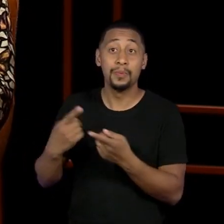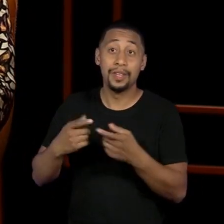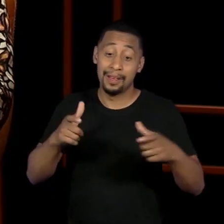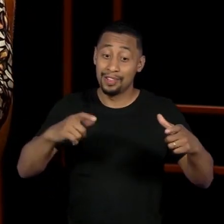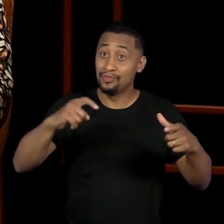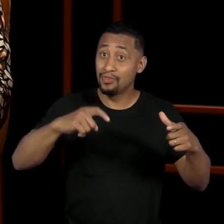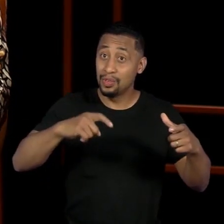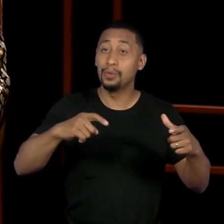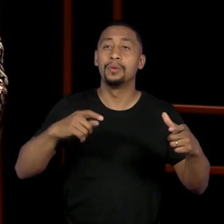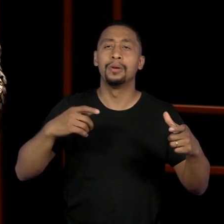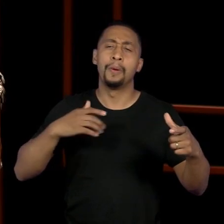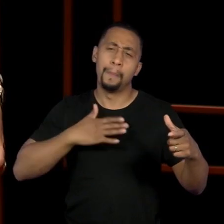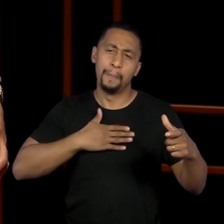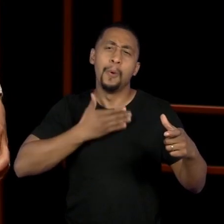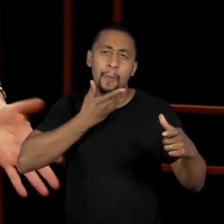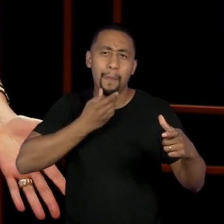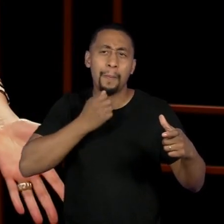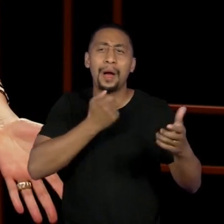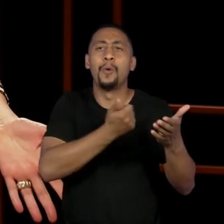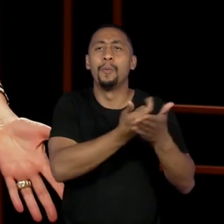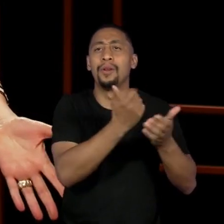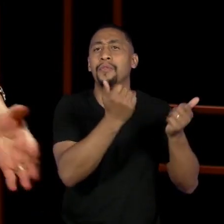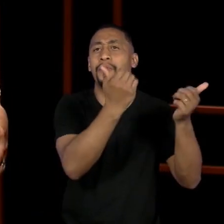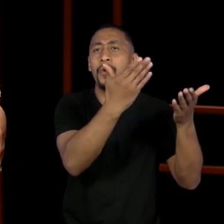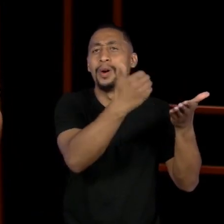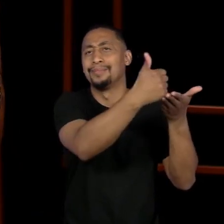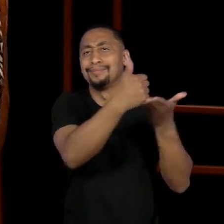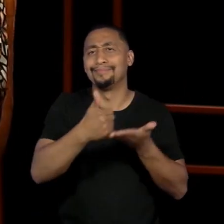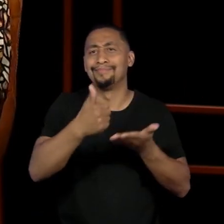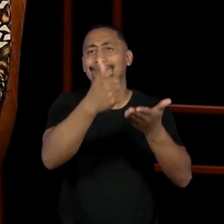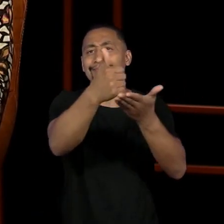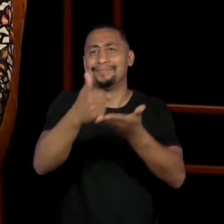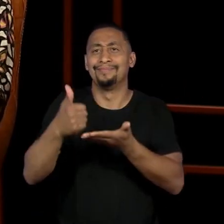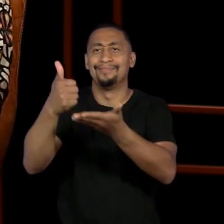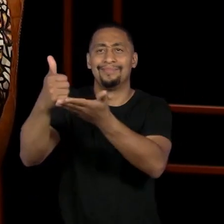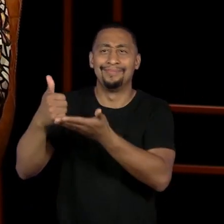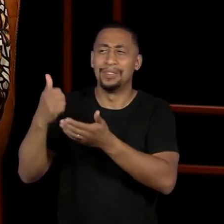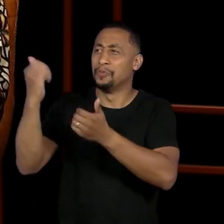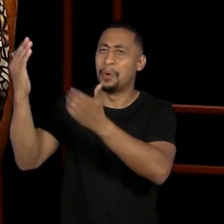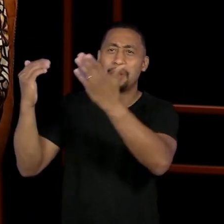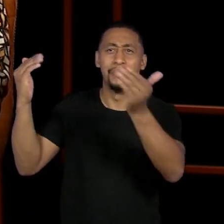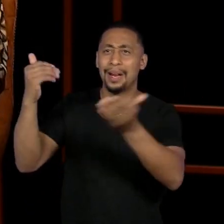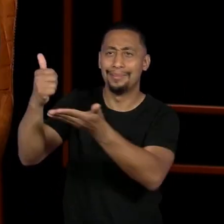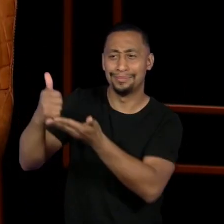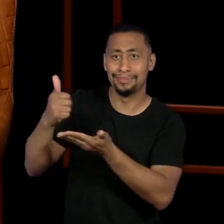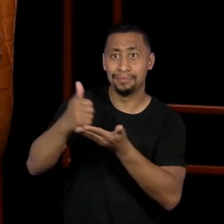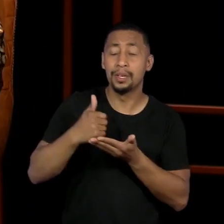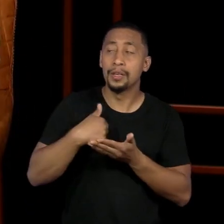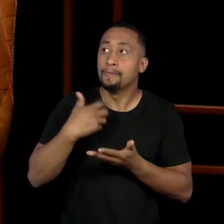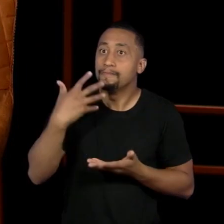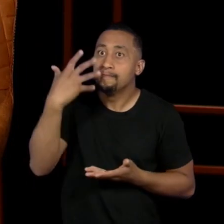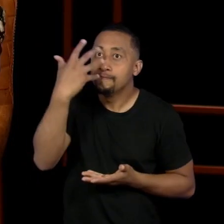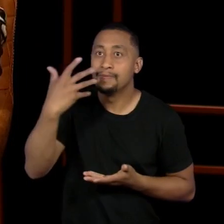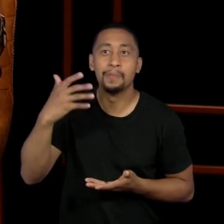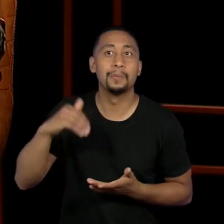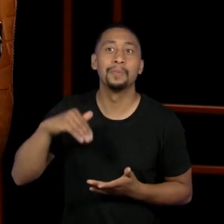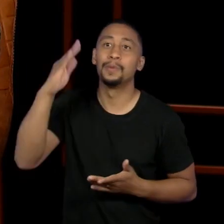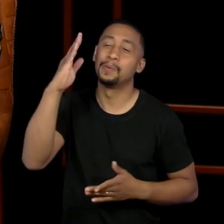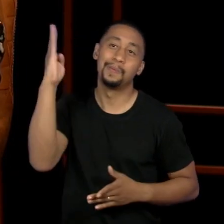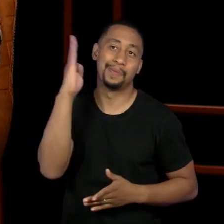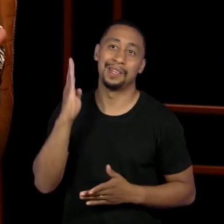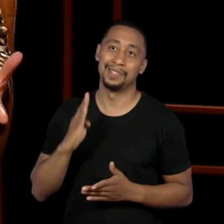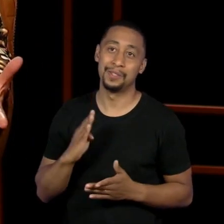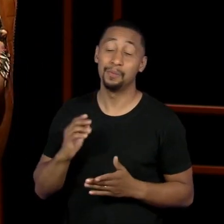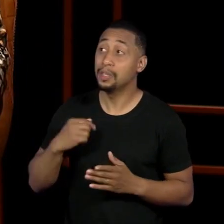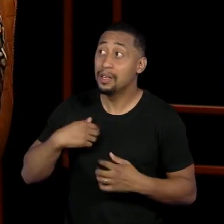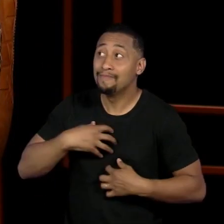de um mundo completamente distante, e eu ali na Covilhã, não é? Então, aquele era o meu mundo e eu imaginava tudo.